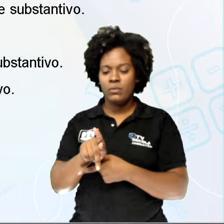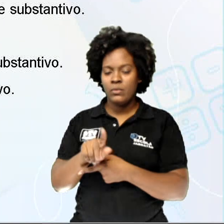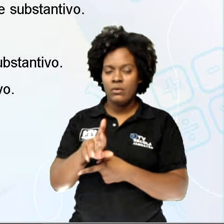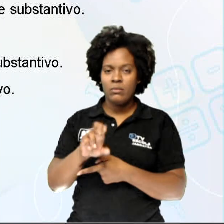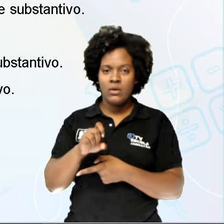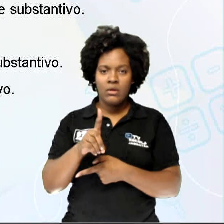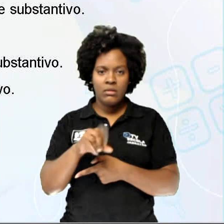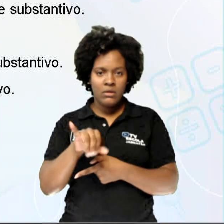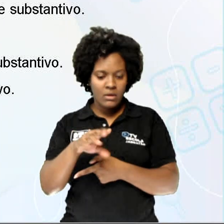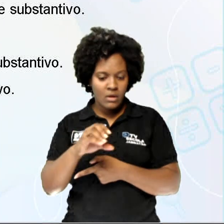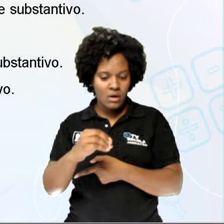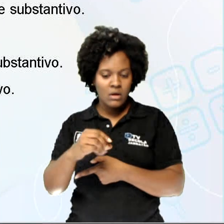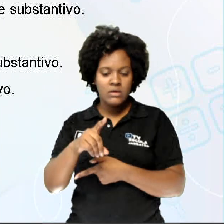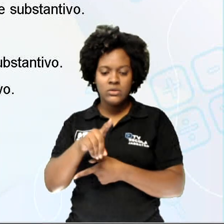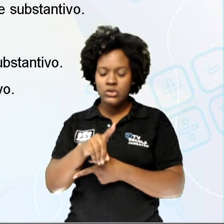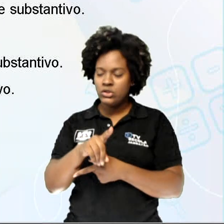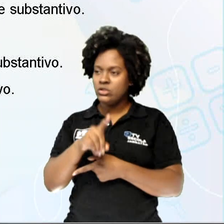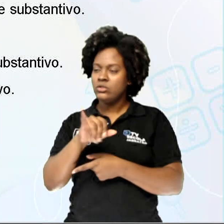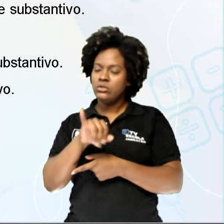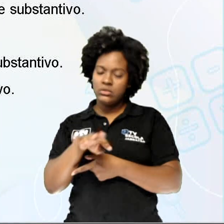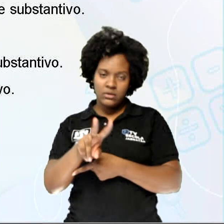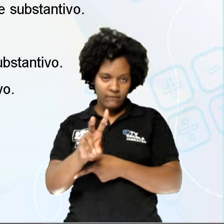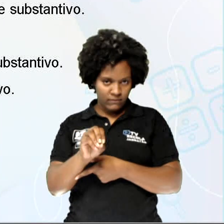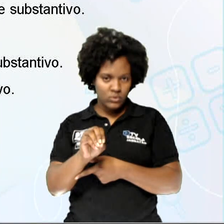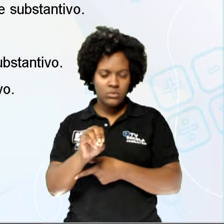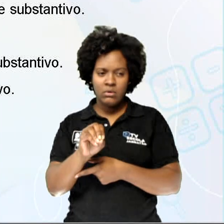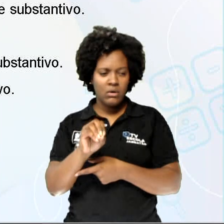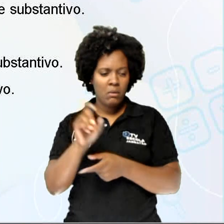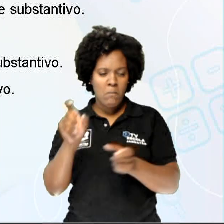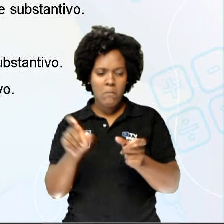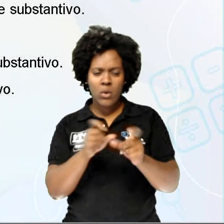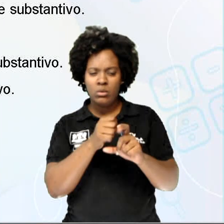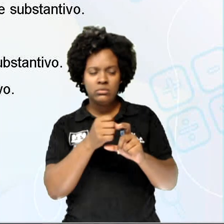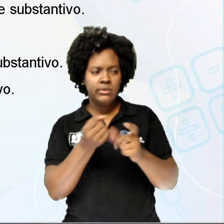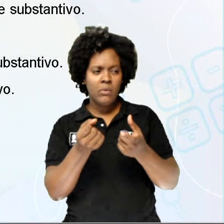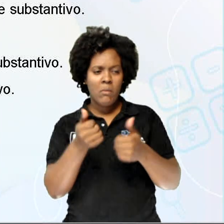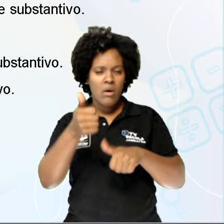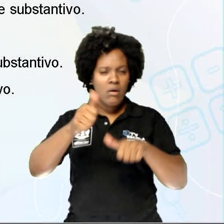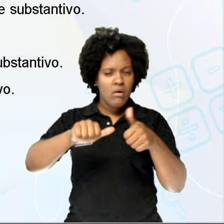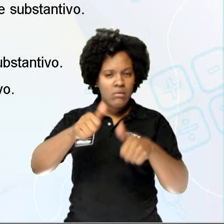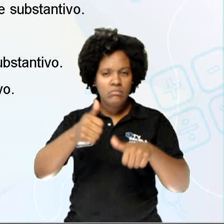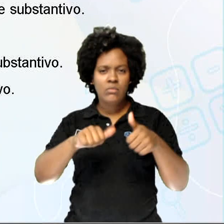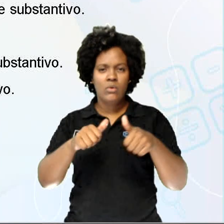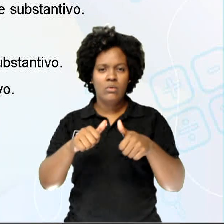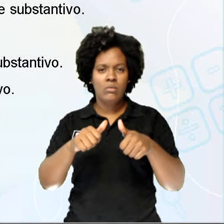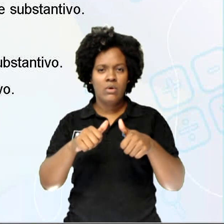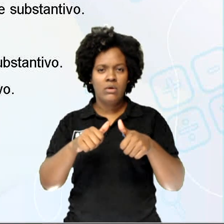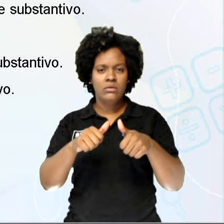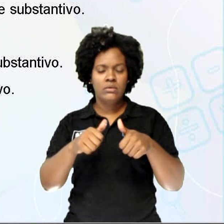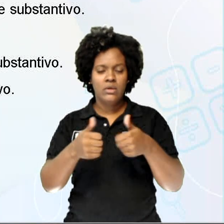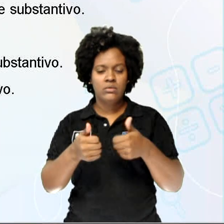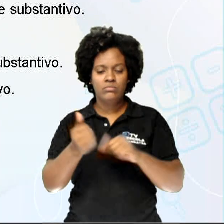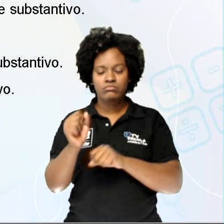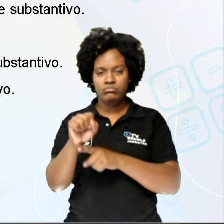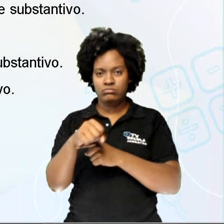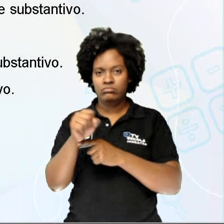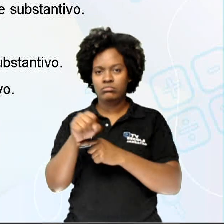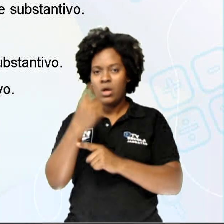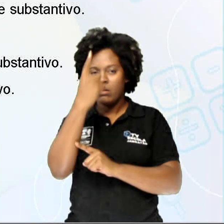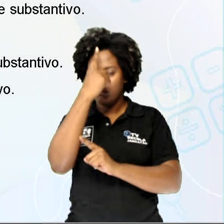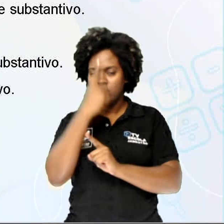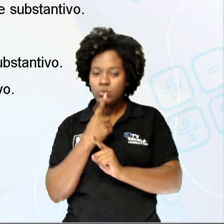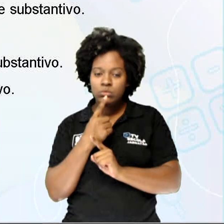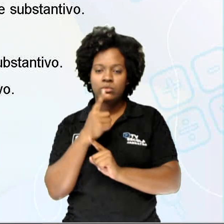porque apresentam uma qualidade para esse substantivo. Na verdade, perfil, de fato, é substantivo,